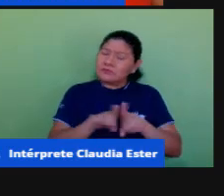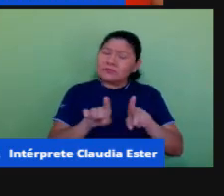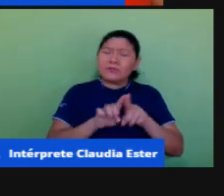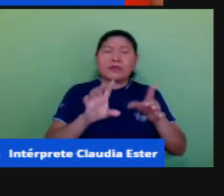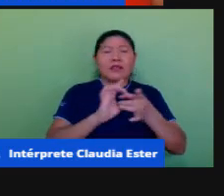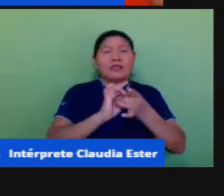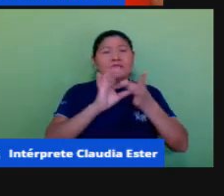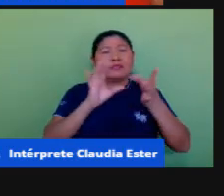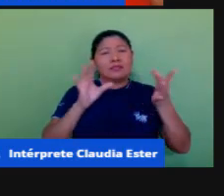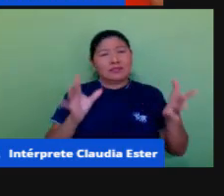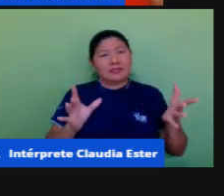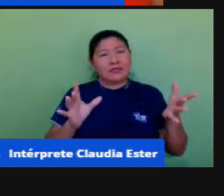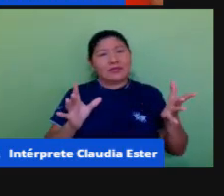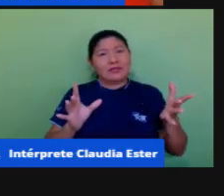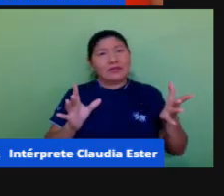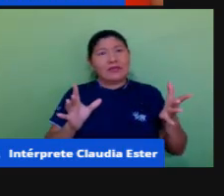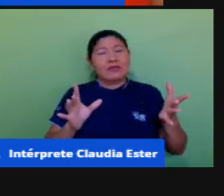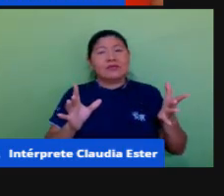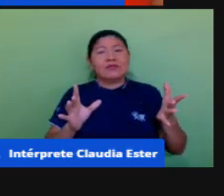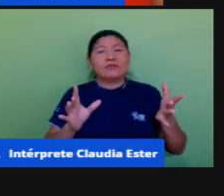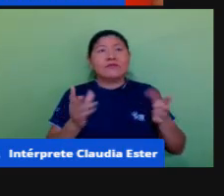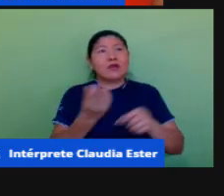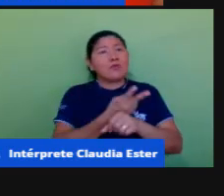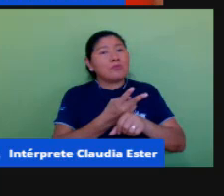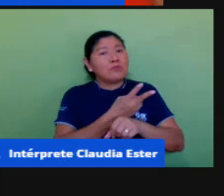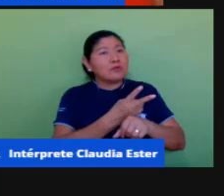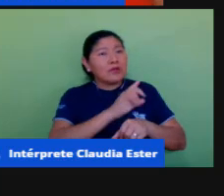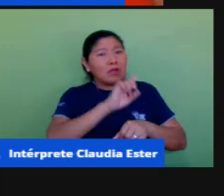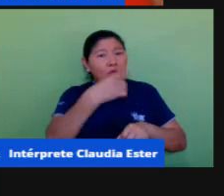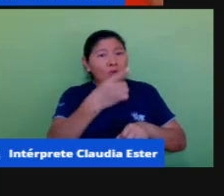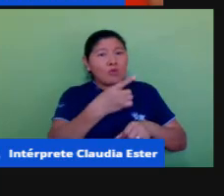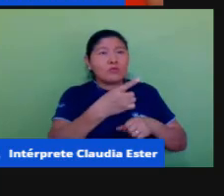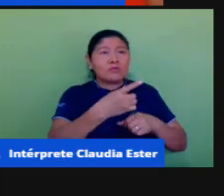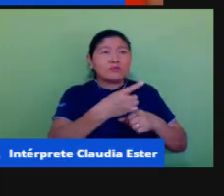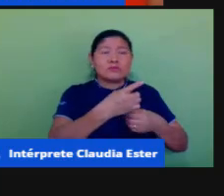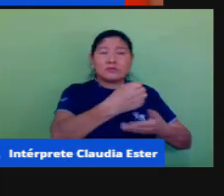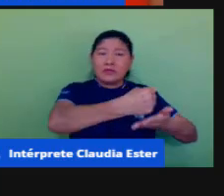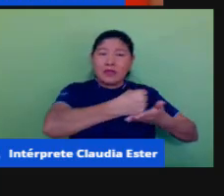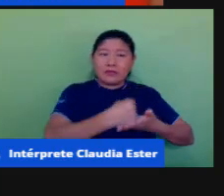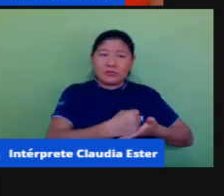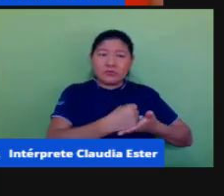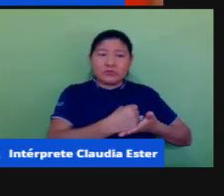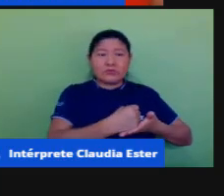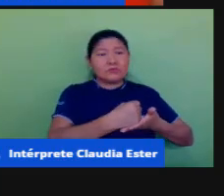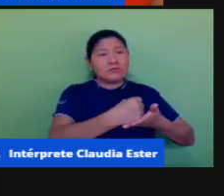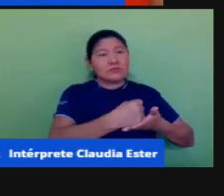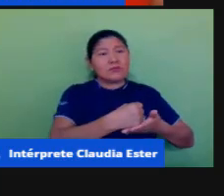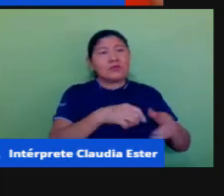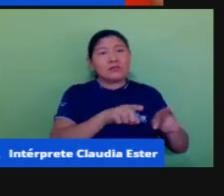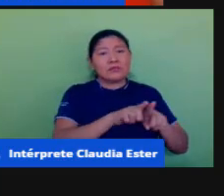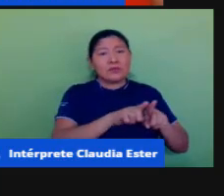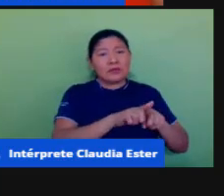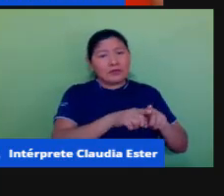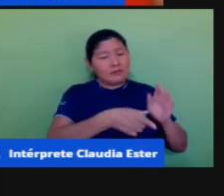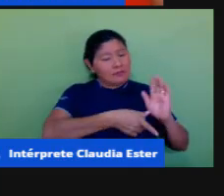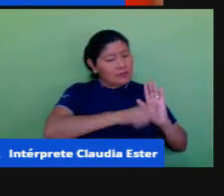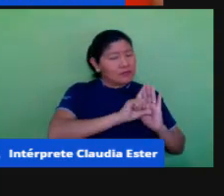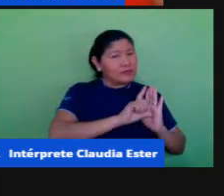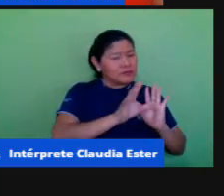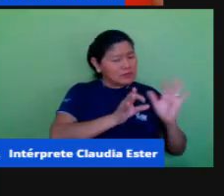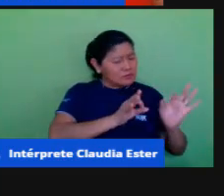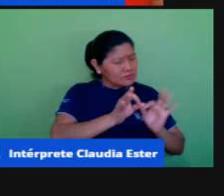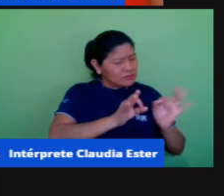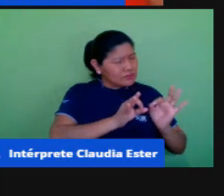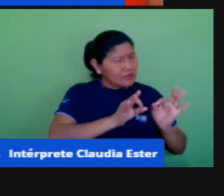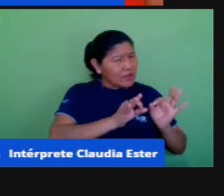também por meio de recursos remotos, sem o uso de tecnologia. Mas aí você precisa desenhar isso muito bem,